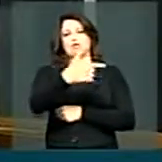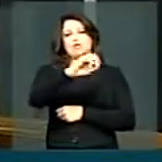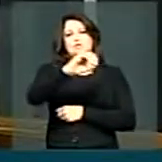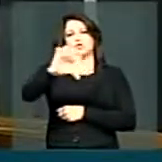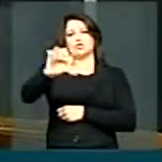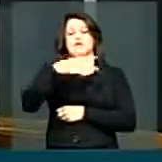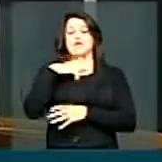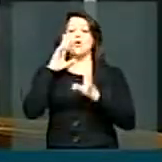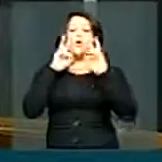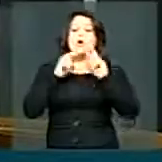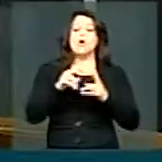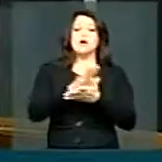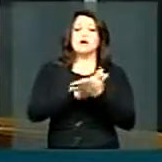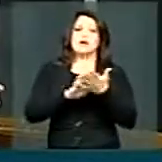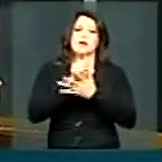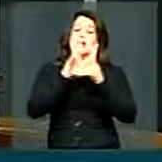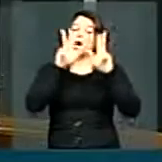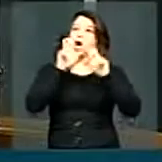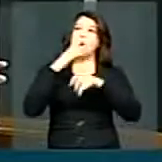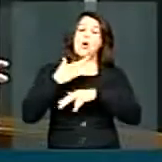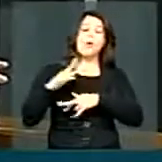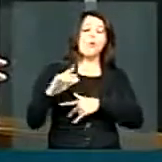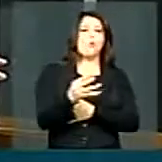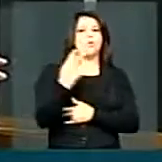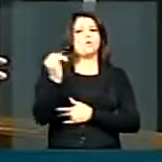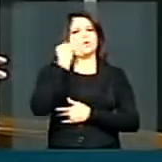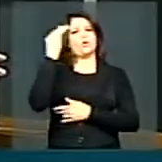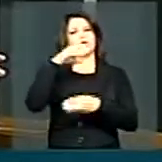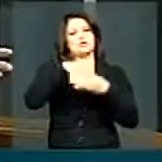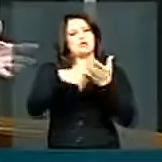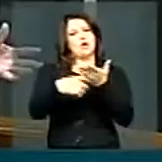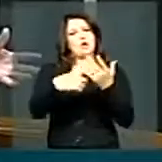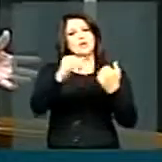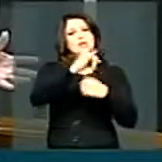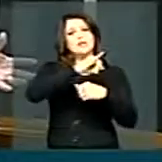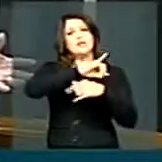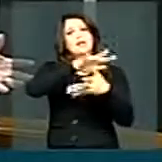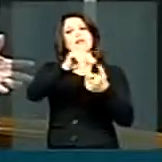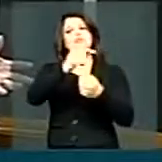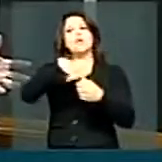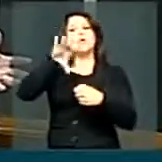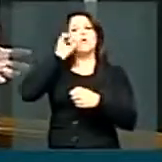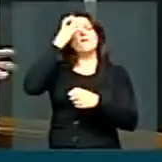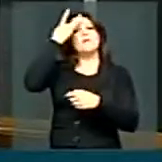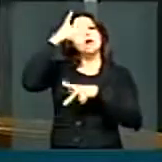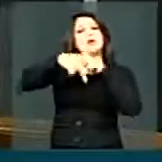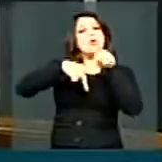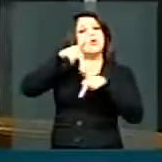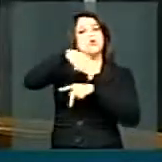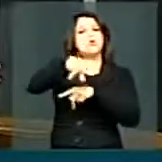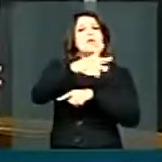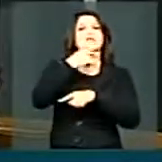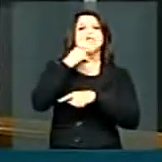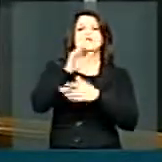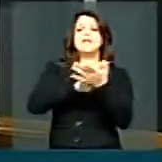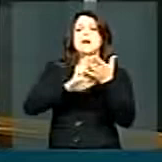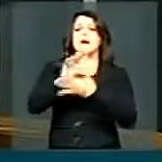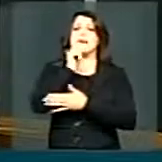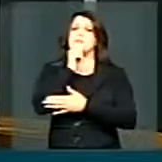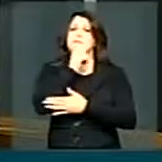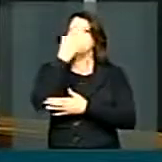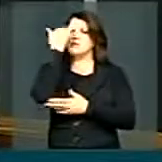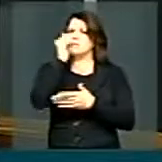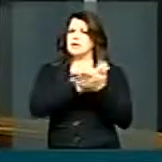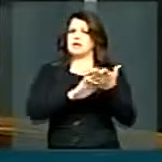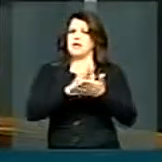não observou um princípio elementar desses acordos internacionais, que é ouvir a população local. Ninguém no Amapá sabia deste acordo,